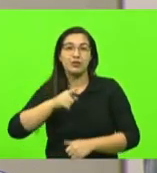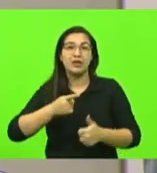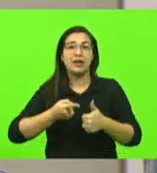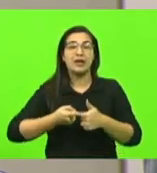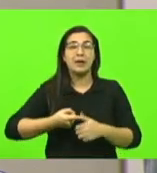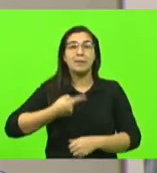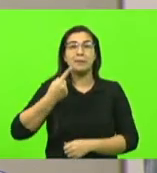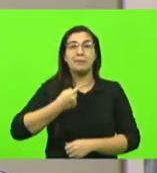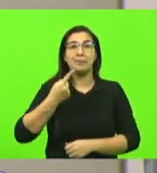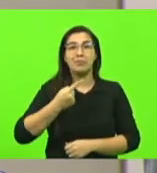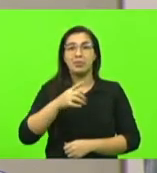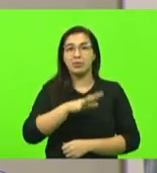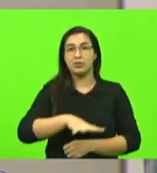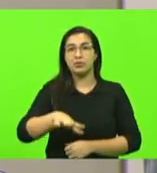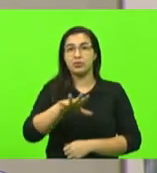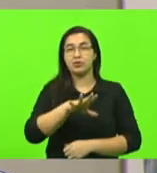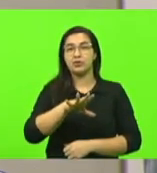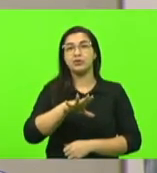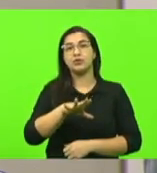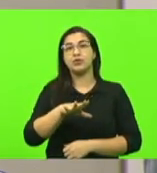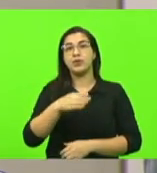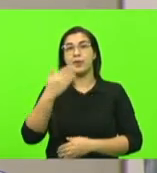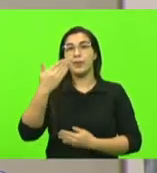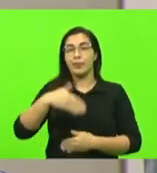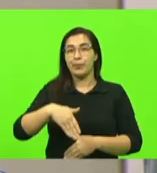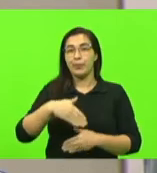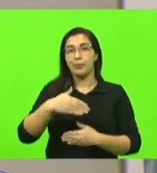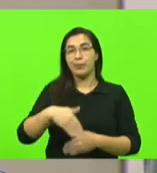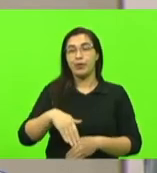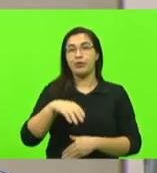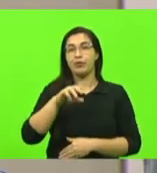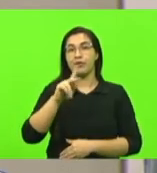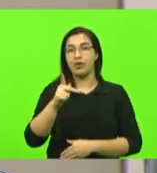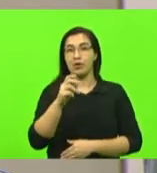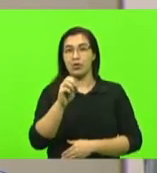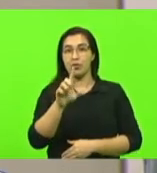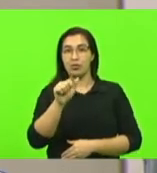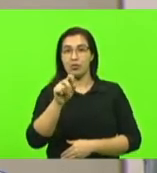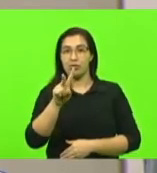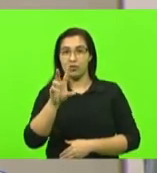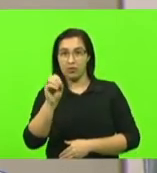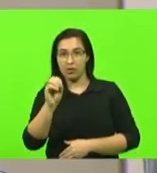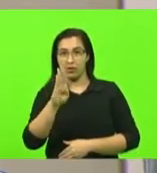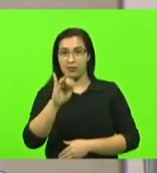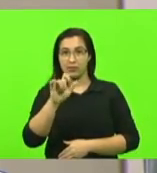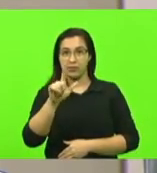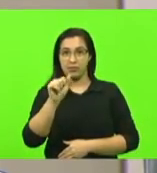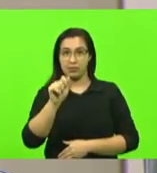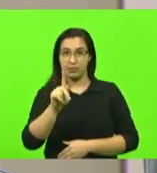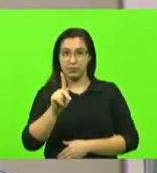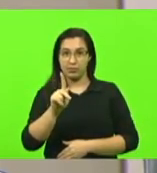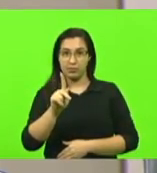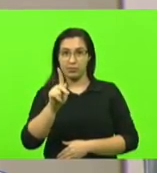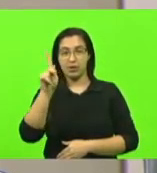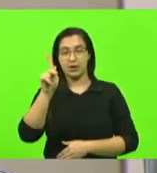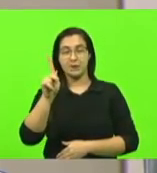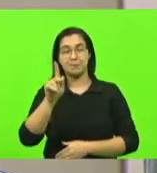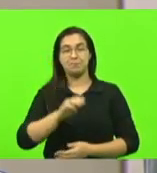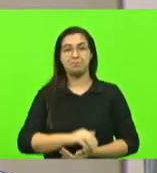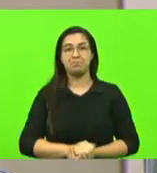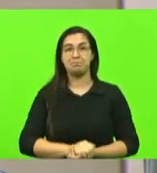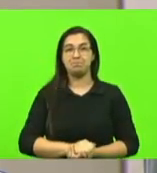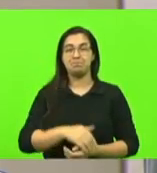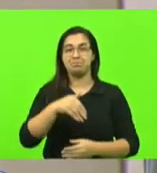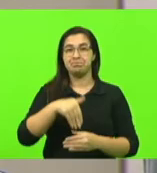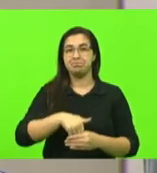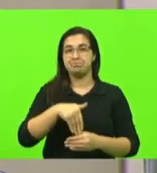do Brasil no concurso nacional de redação Prêmio Olavo Bilac. Em discussão. Não havendo quem queira discutir, em votação. Deputados